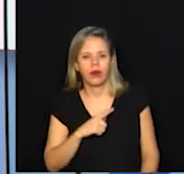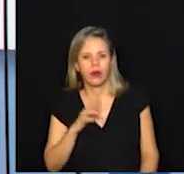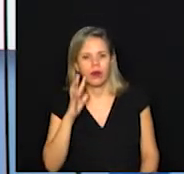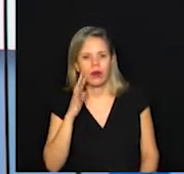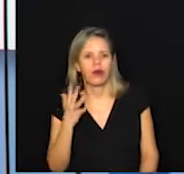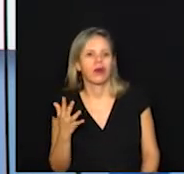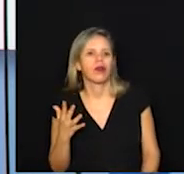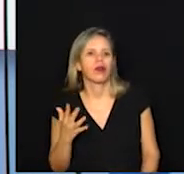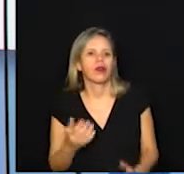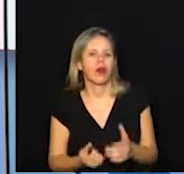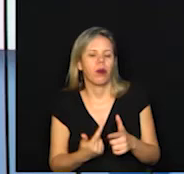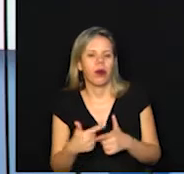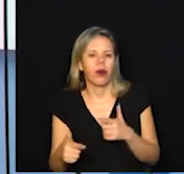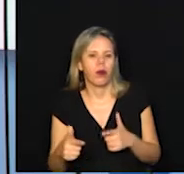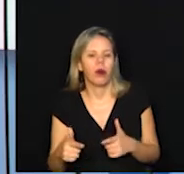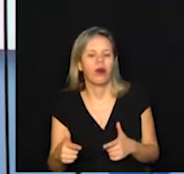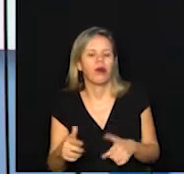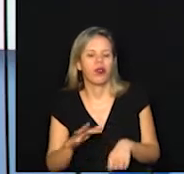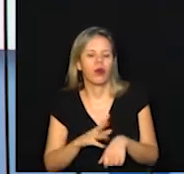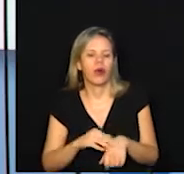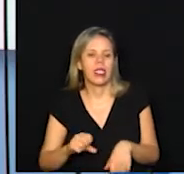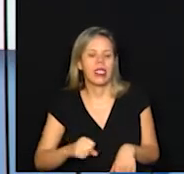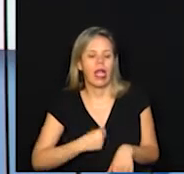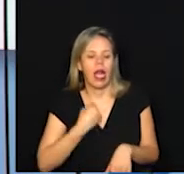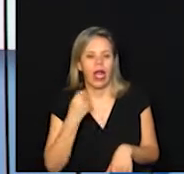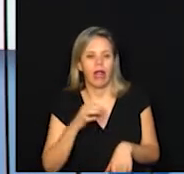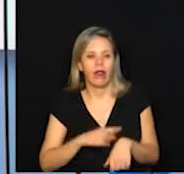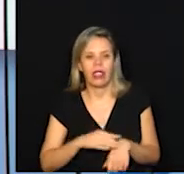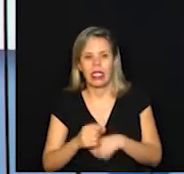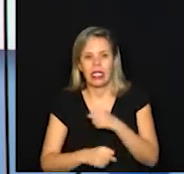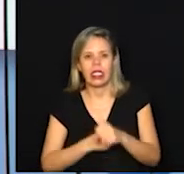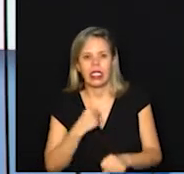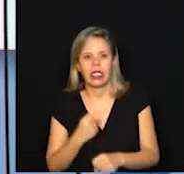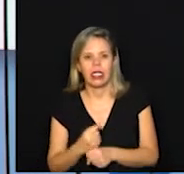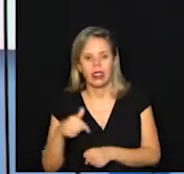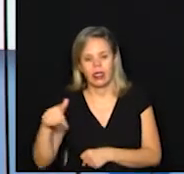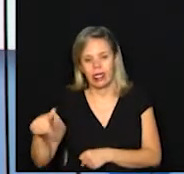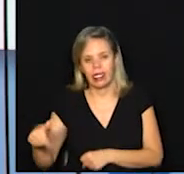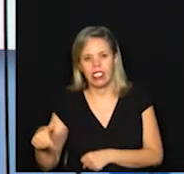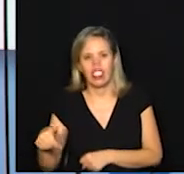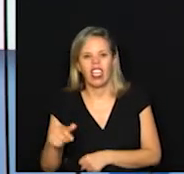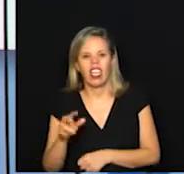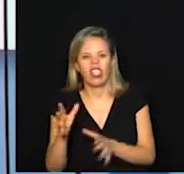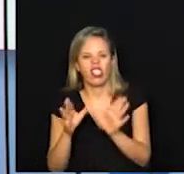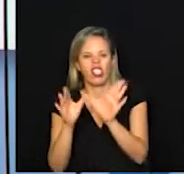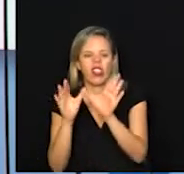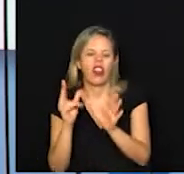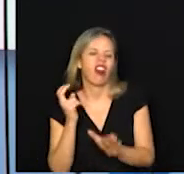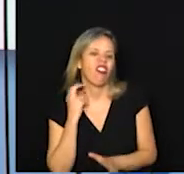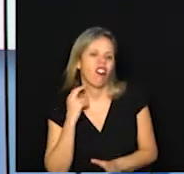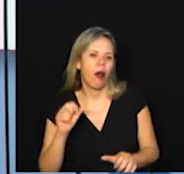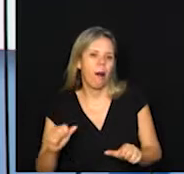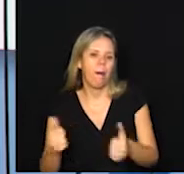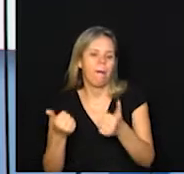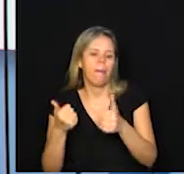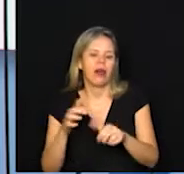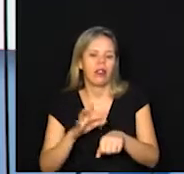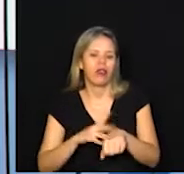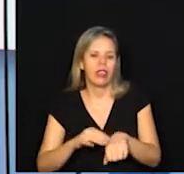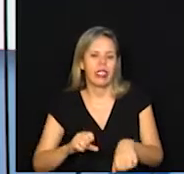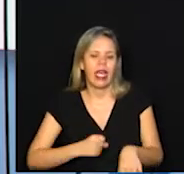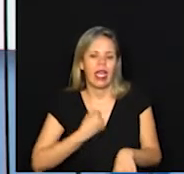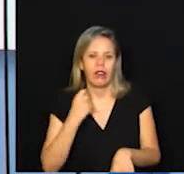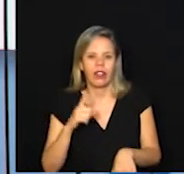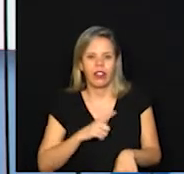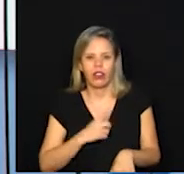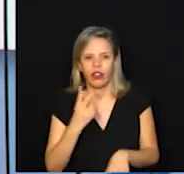resultado positivo para raiva. Neste ano, já são 7 morcegos que deram positivo para a doença. Nós